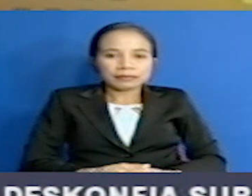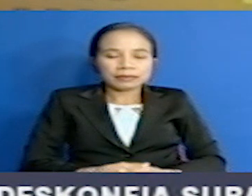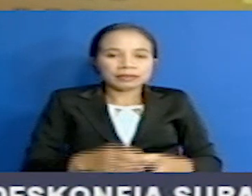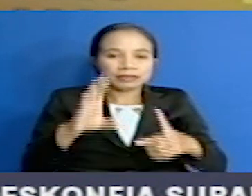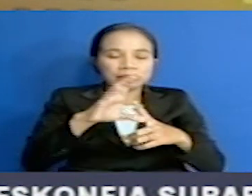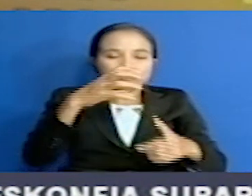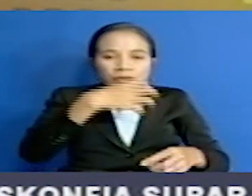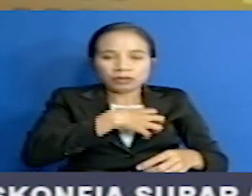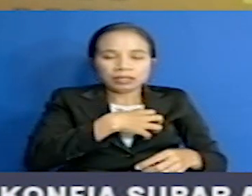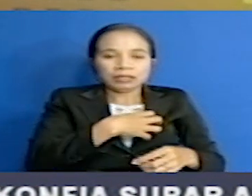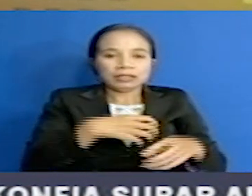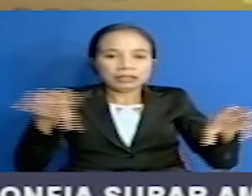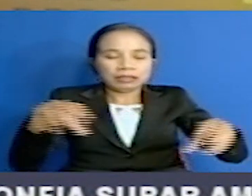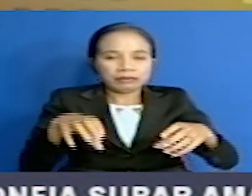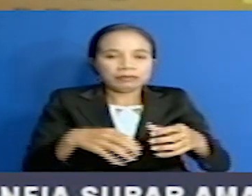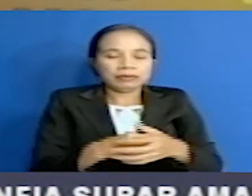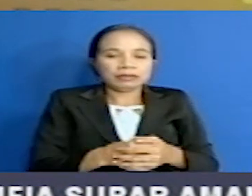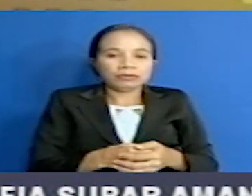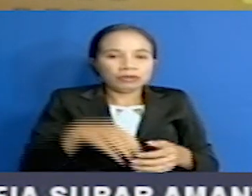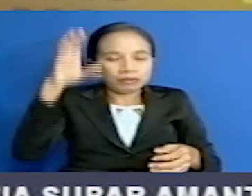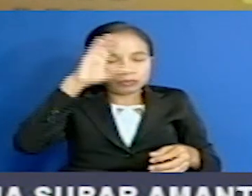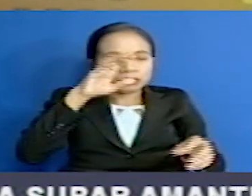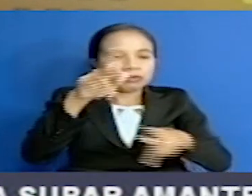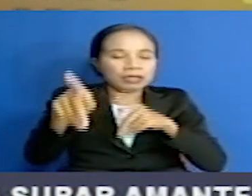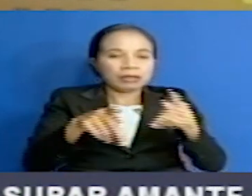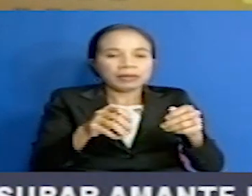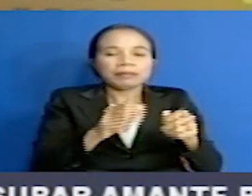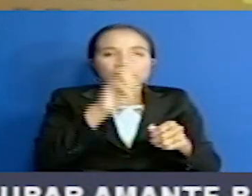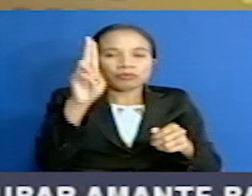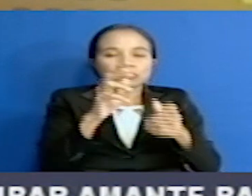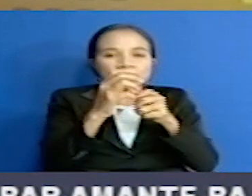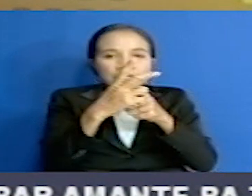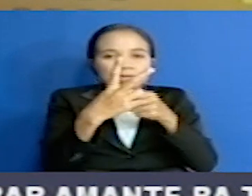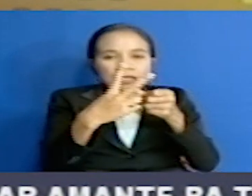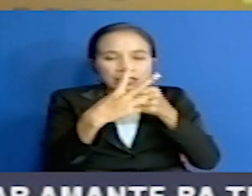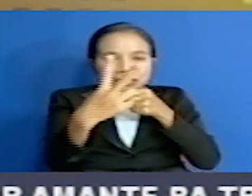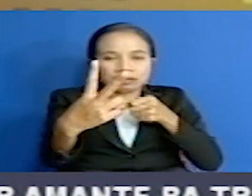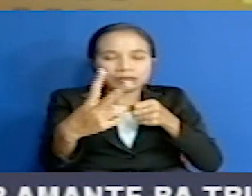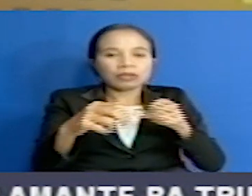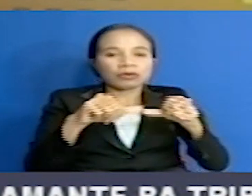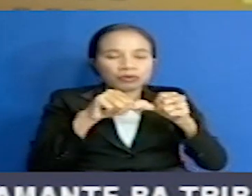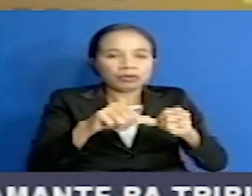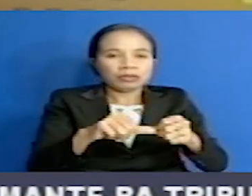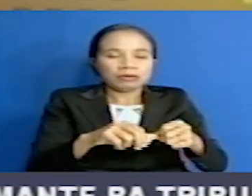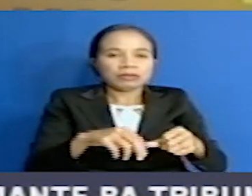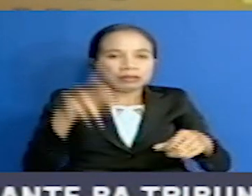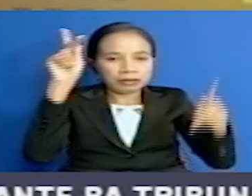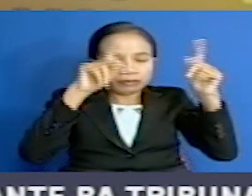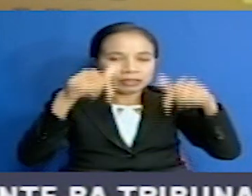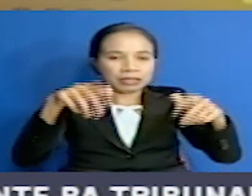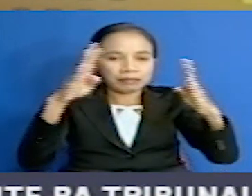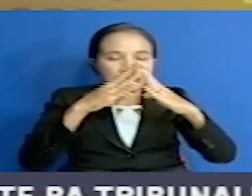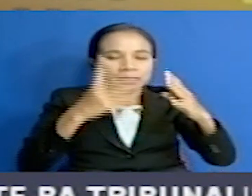Komando Jeral Polisia lansa servisio segreto ho dibuka tuir autor Rama Ambon nebe maga continua provoca situação nia capital dele.